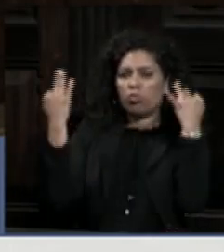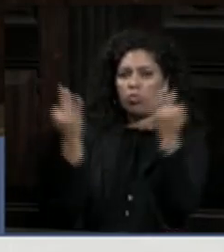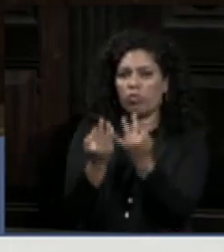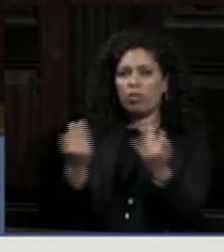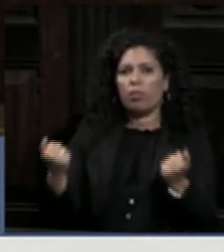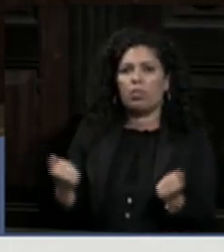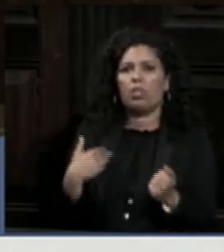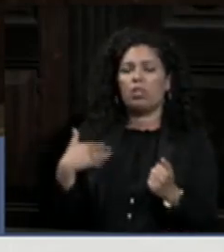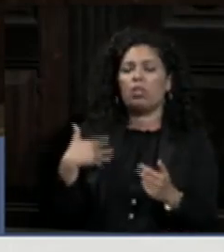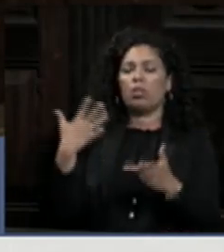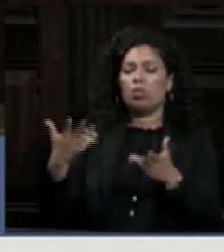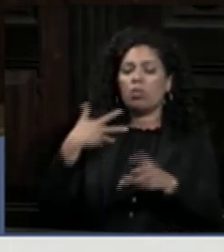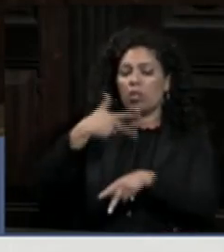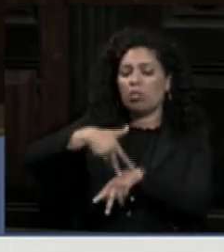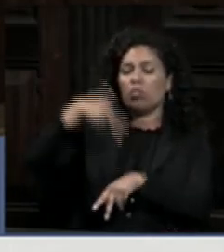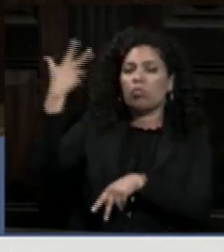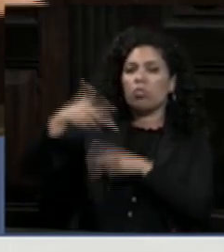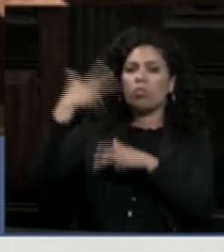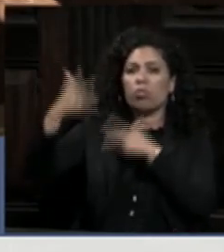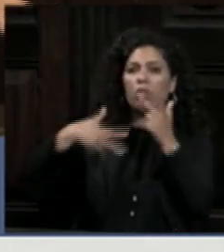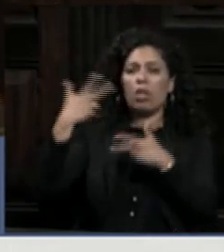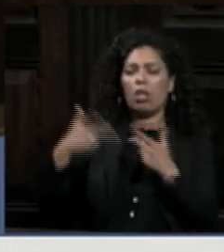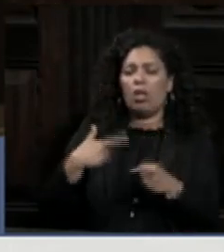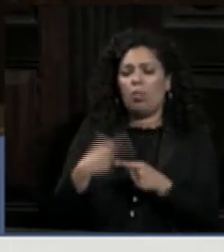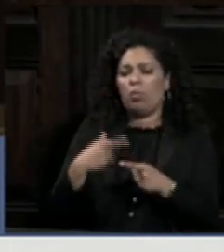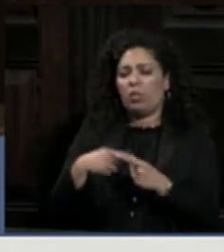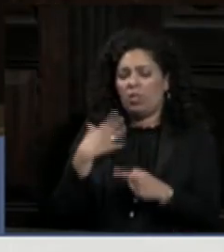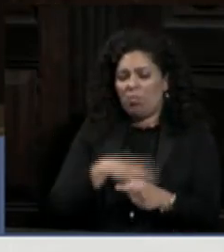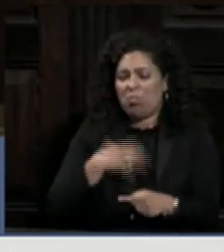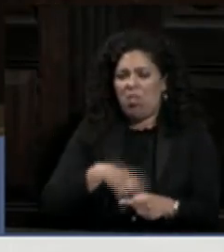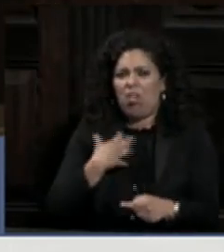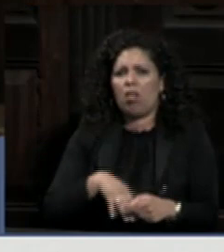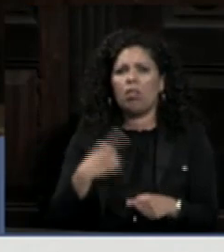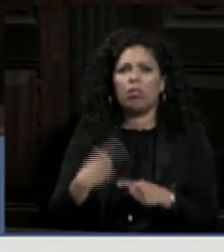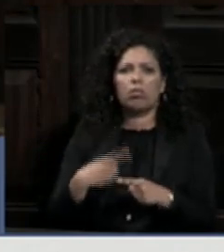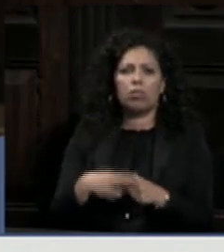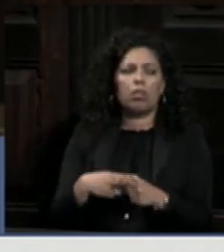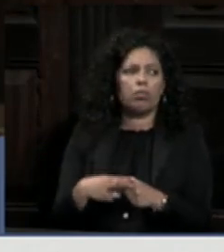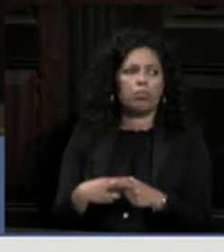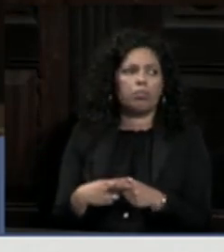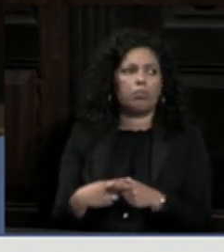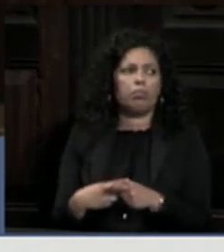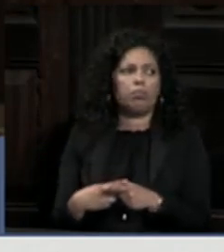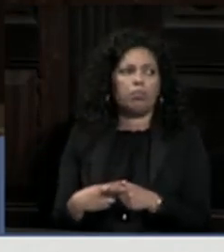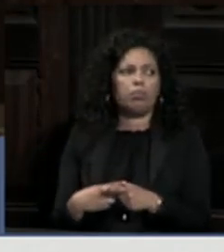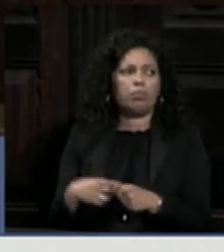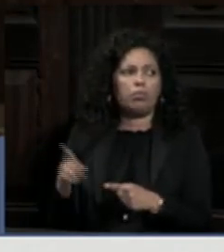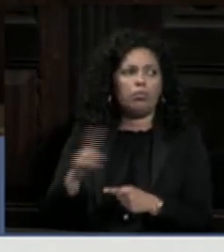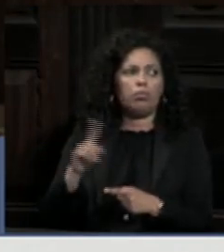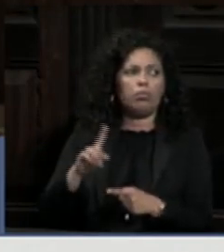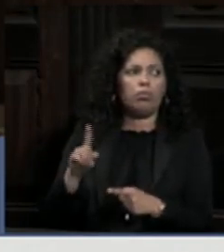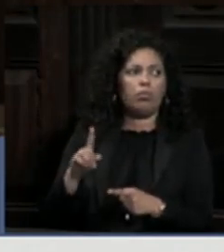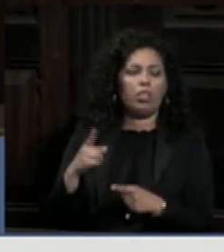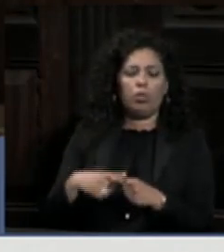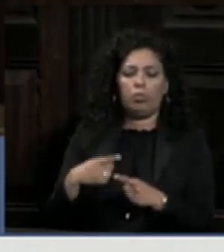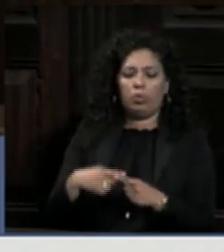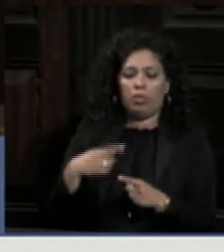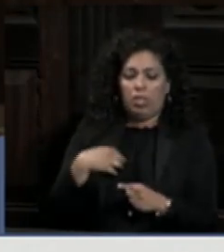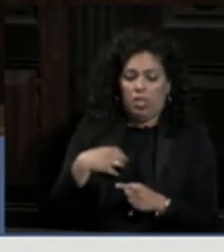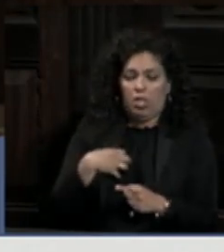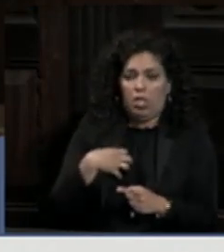pronunciamento absolutamente não é cocô não é como o temor de alguma coisa hoje só temo pela minha vida